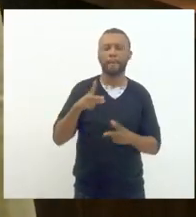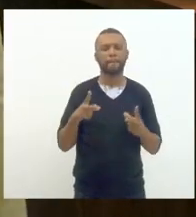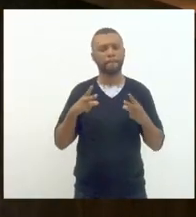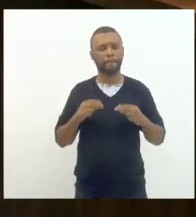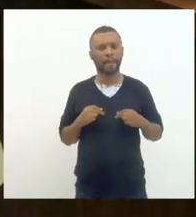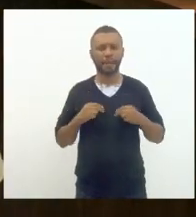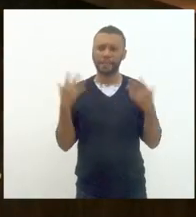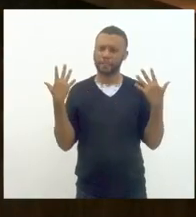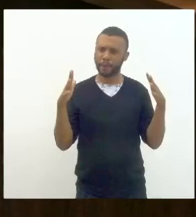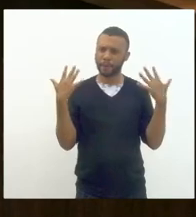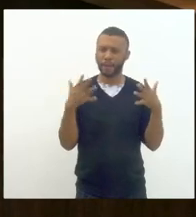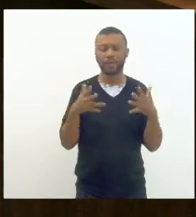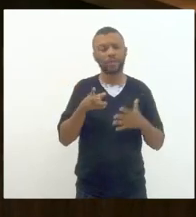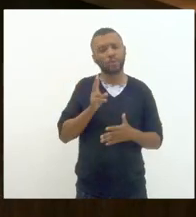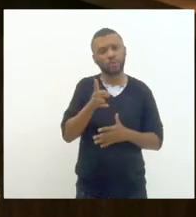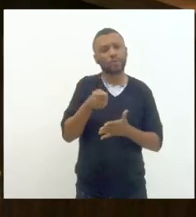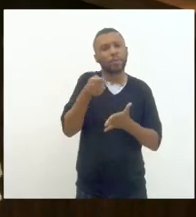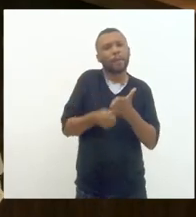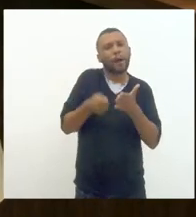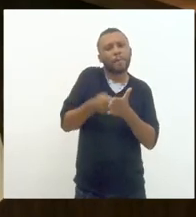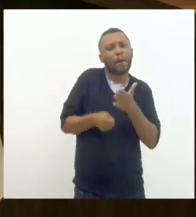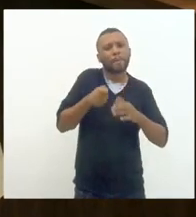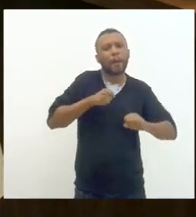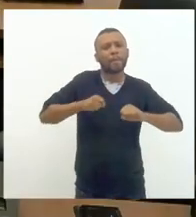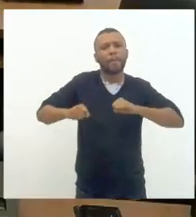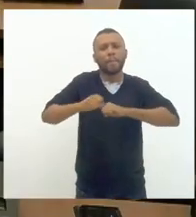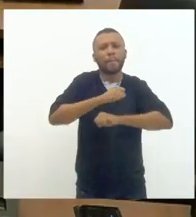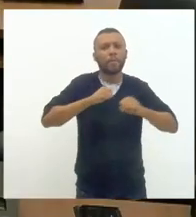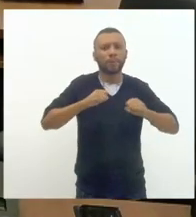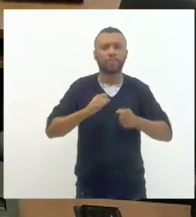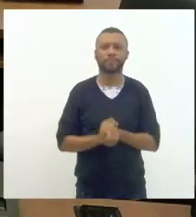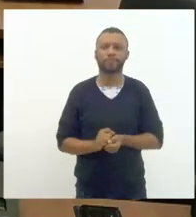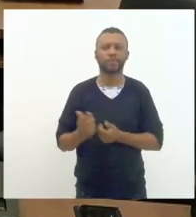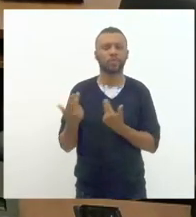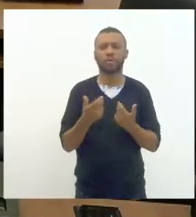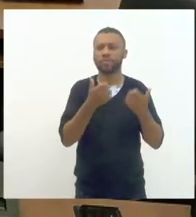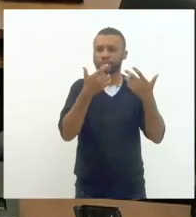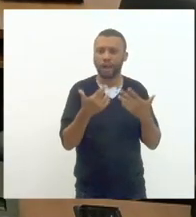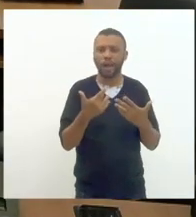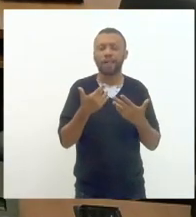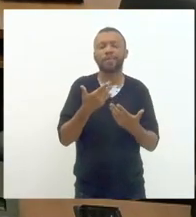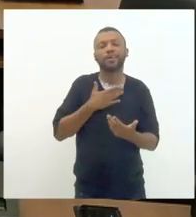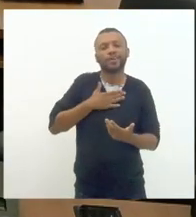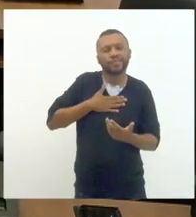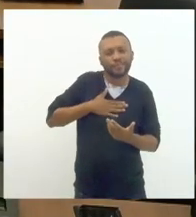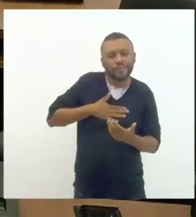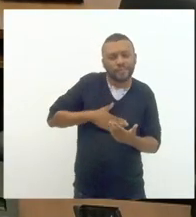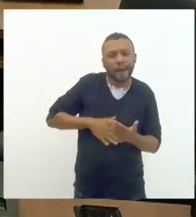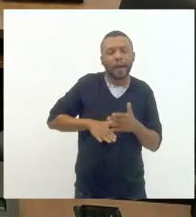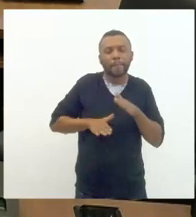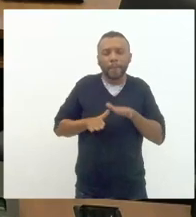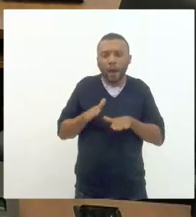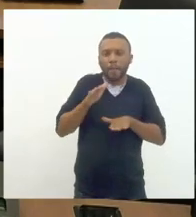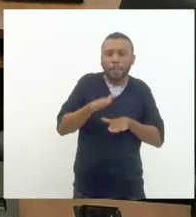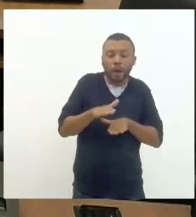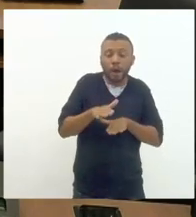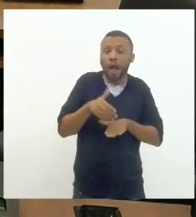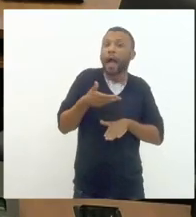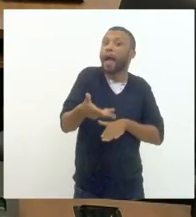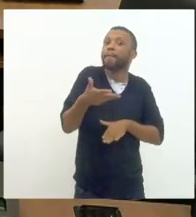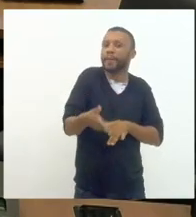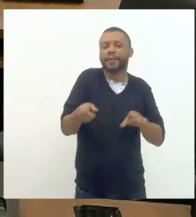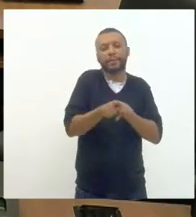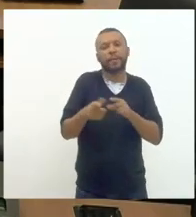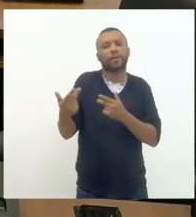merecem, e eu continuar na luta. Como eu sempre falo, devagar também é pressa. Então, vamos lá, pode